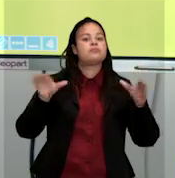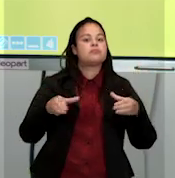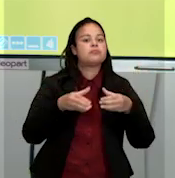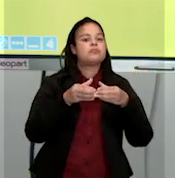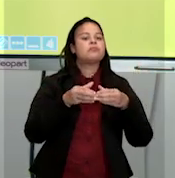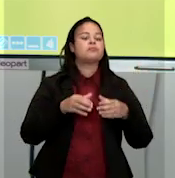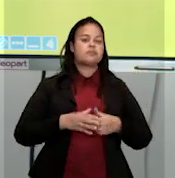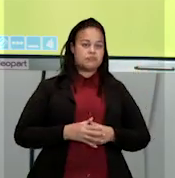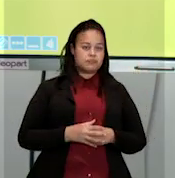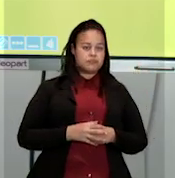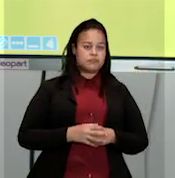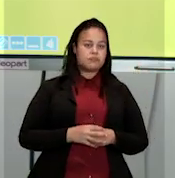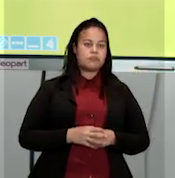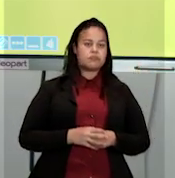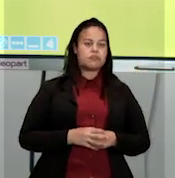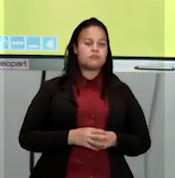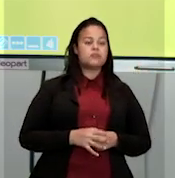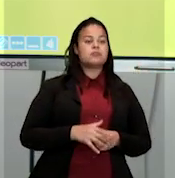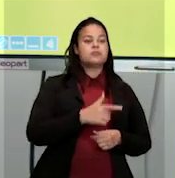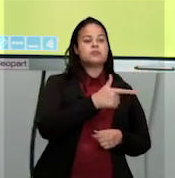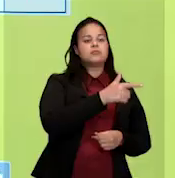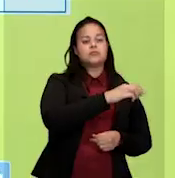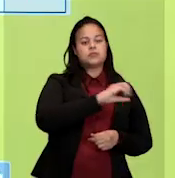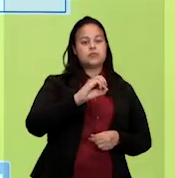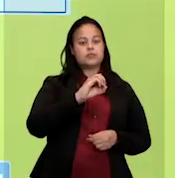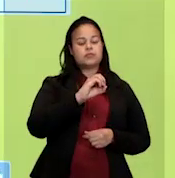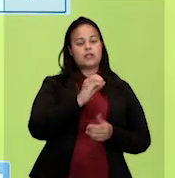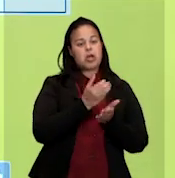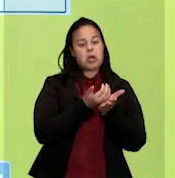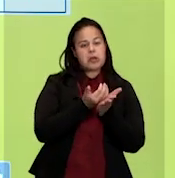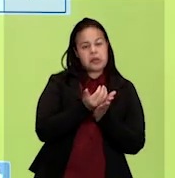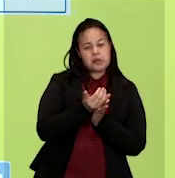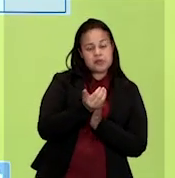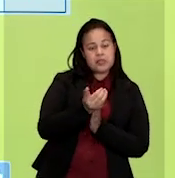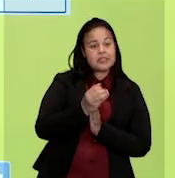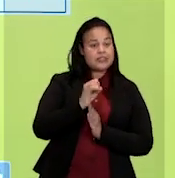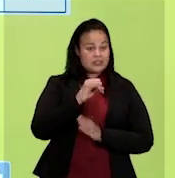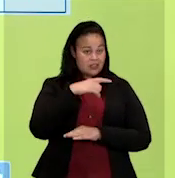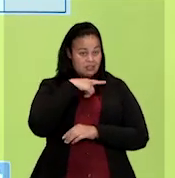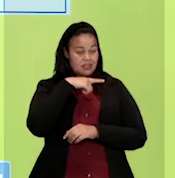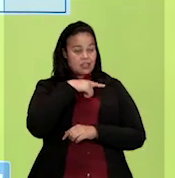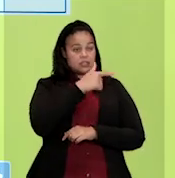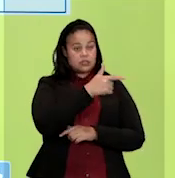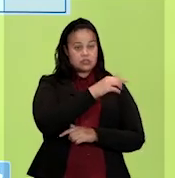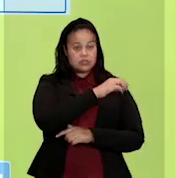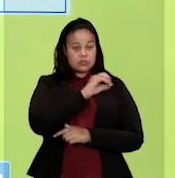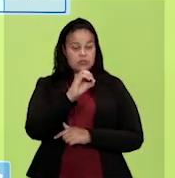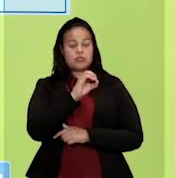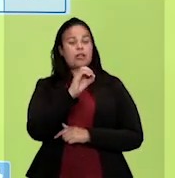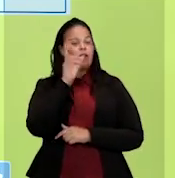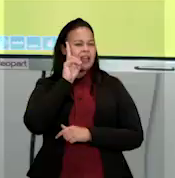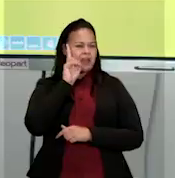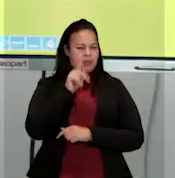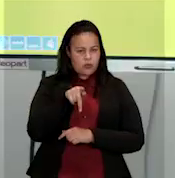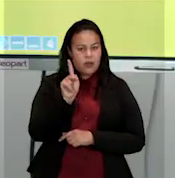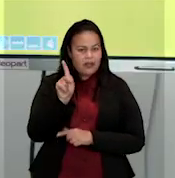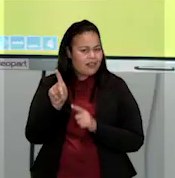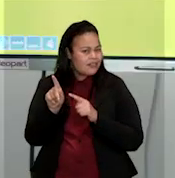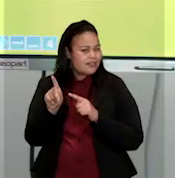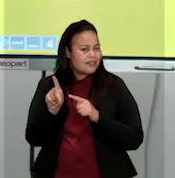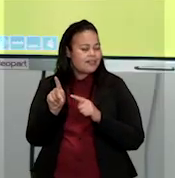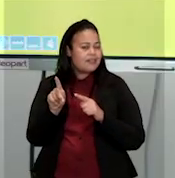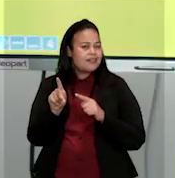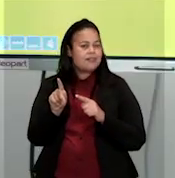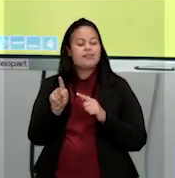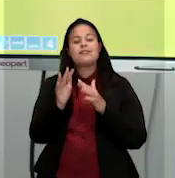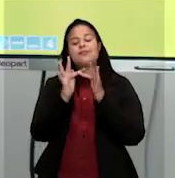primeiro é 200, né, que é o valor inicial. Toda vez que tiver esse aqui, já tem aquele K. Lembra que eu falei com vocês do K? Aqui seria